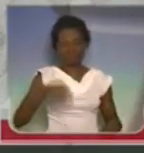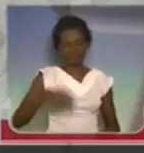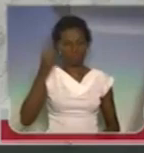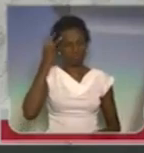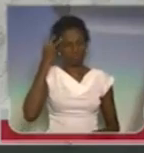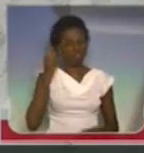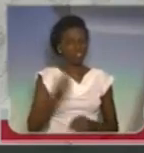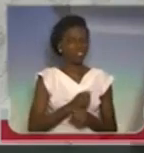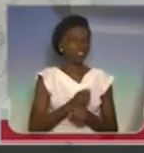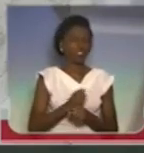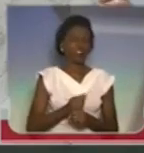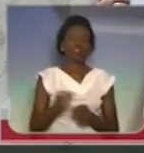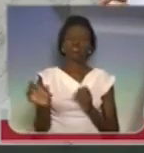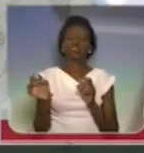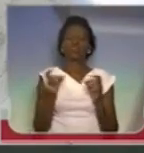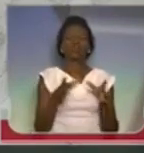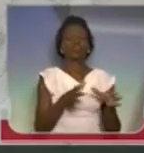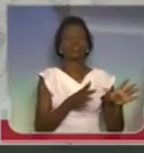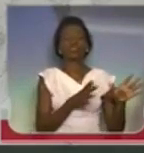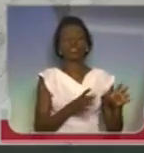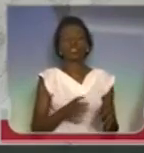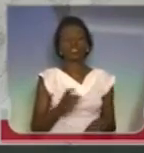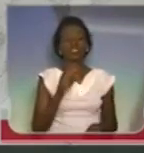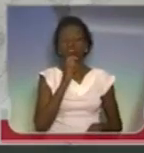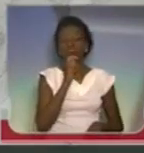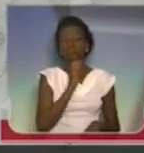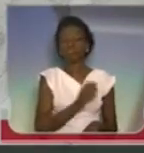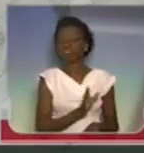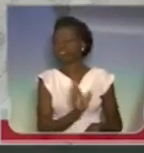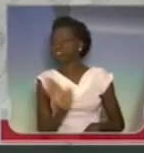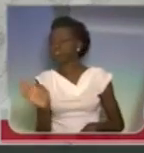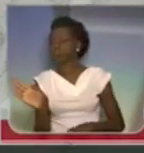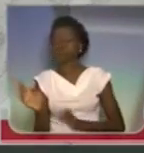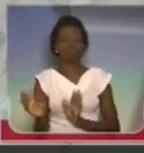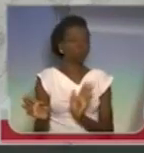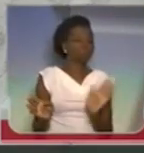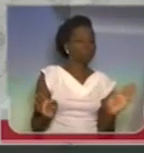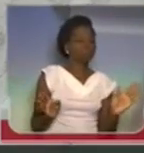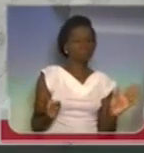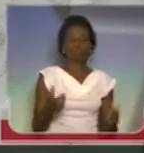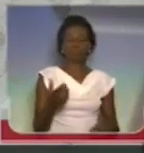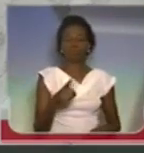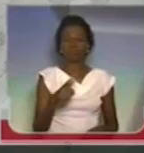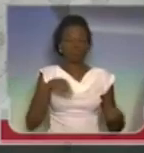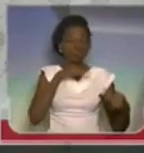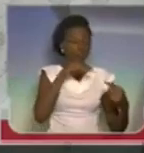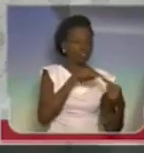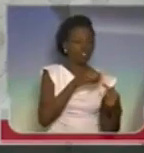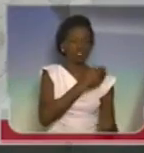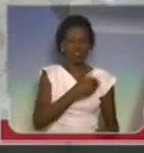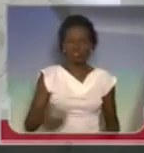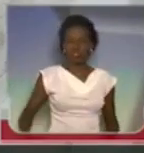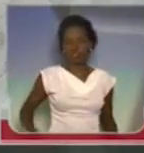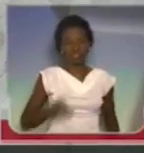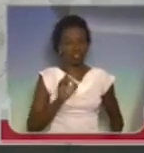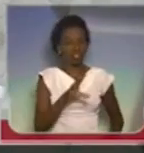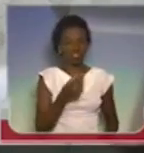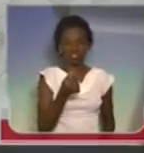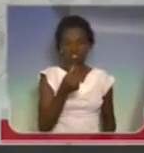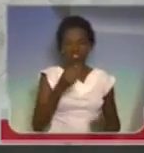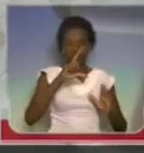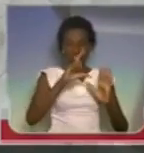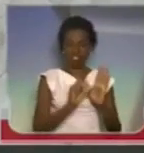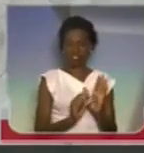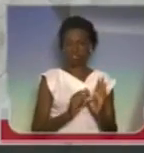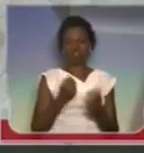deriva sem norte e sem Sul e o e o o grande objetivo do governo com esse projeto é economizar fazer ajuste